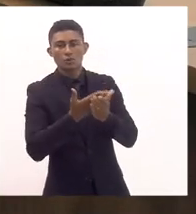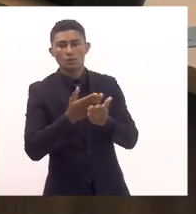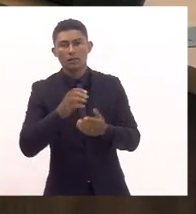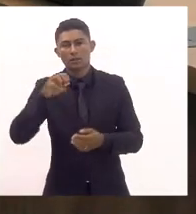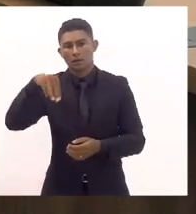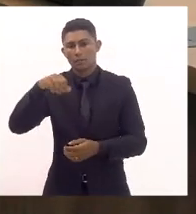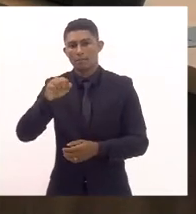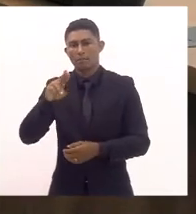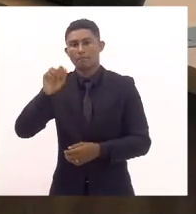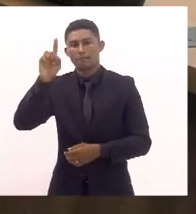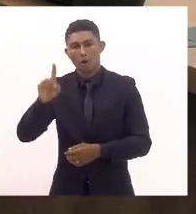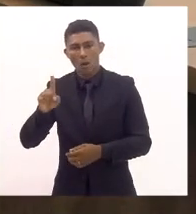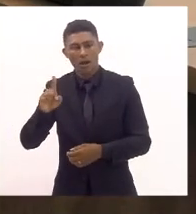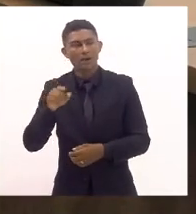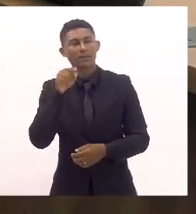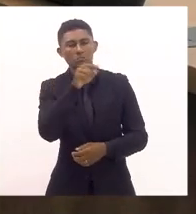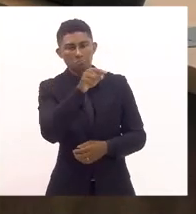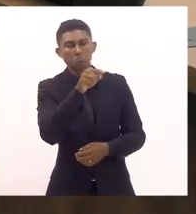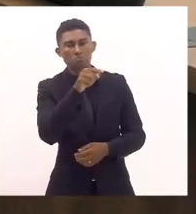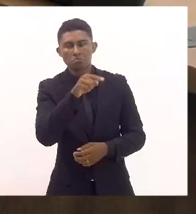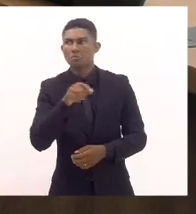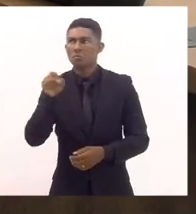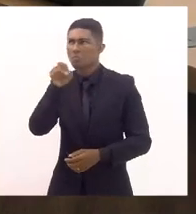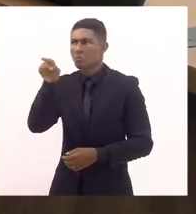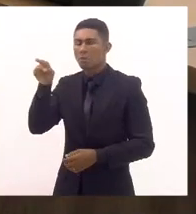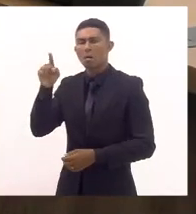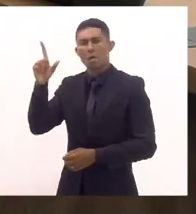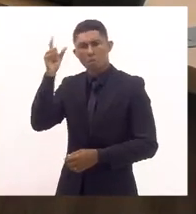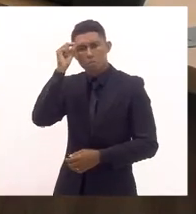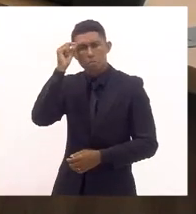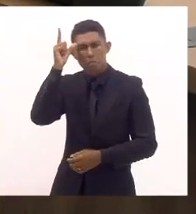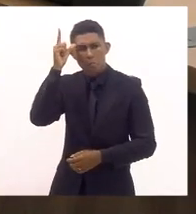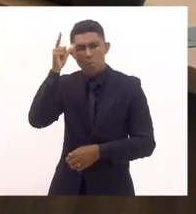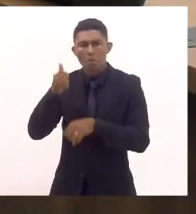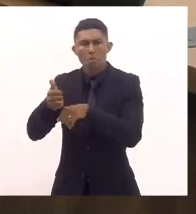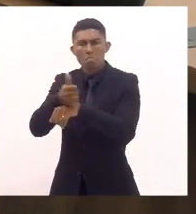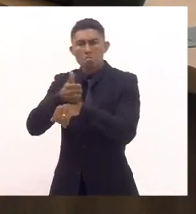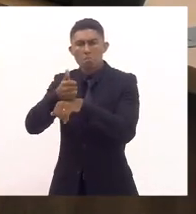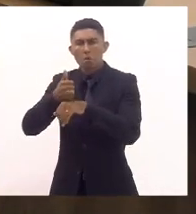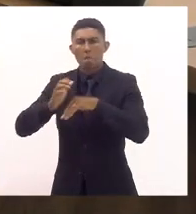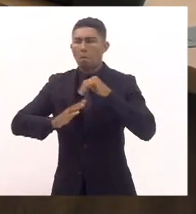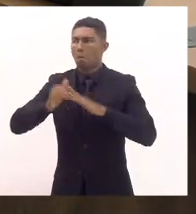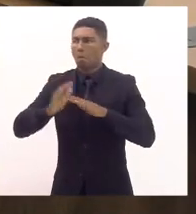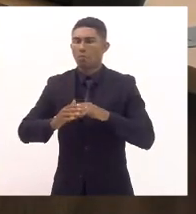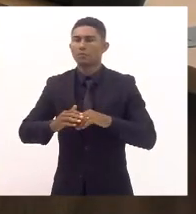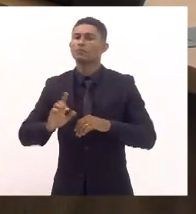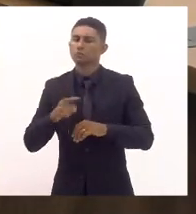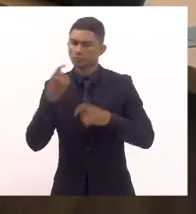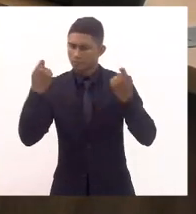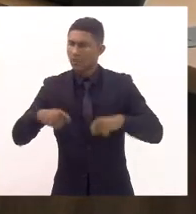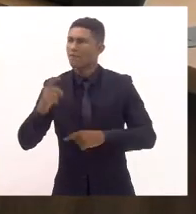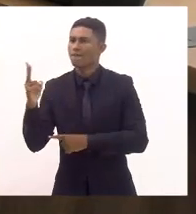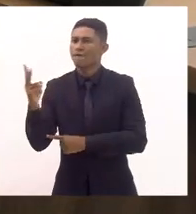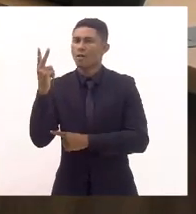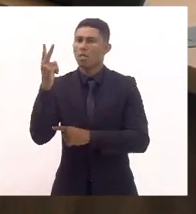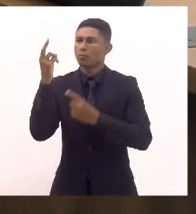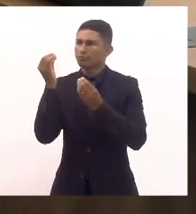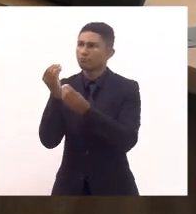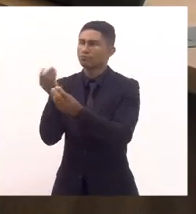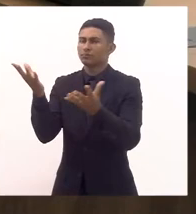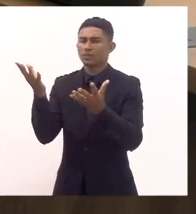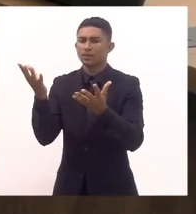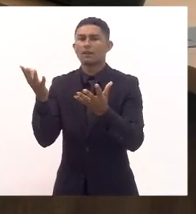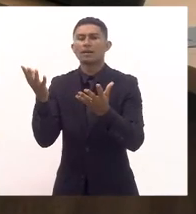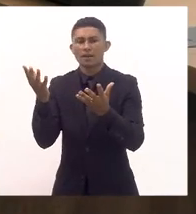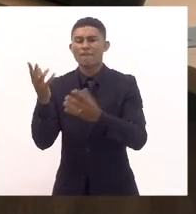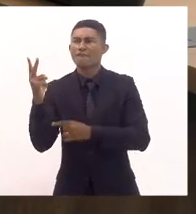é uma turma de muito valor conhecimento especializado que merece reconhecimento e valorização mas eu queria também